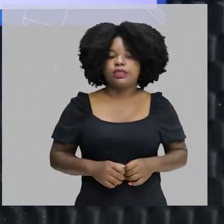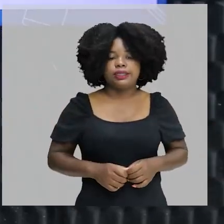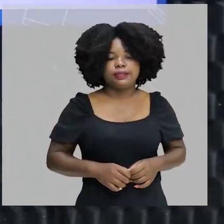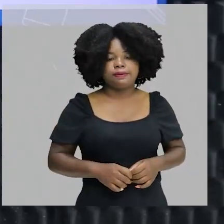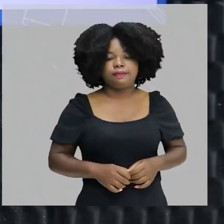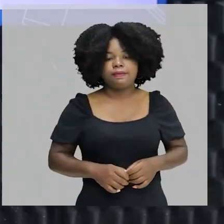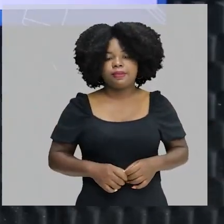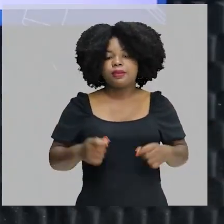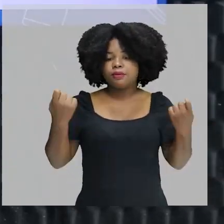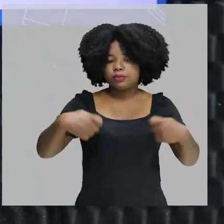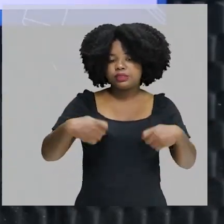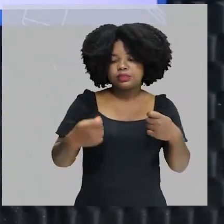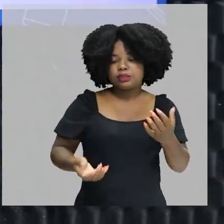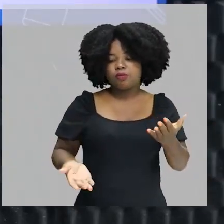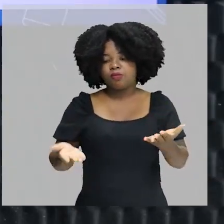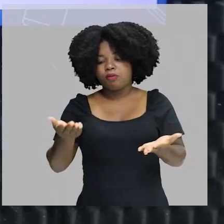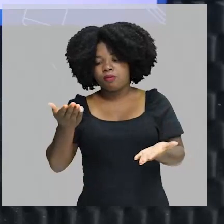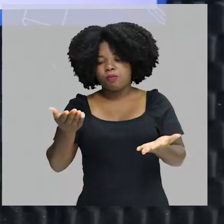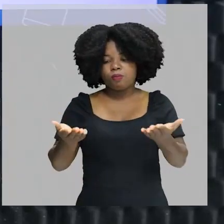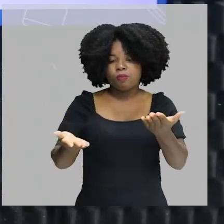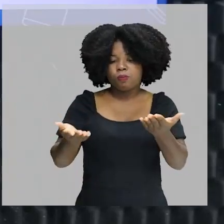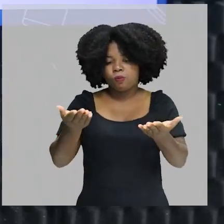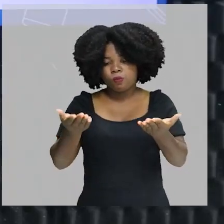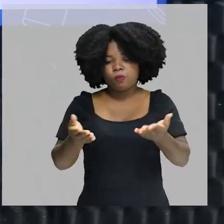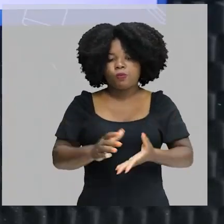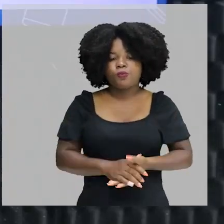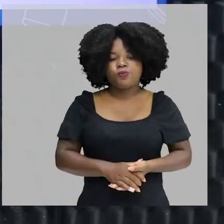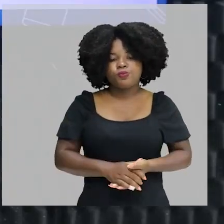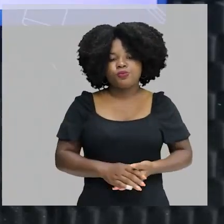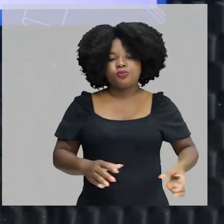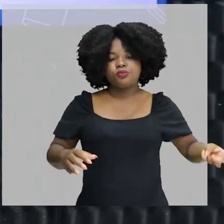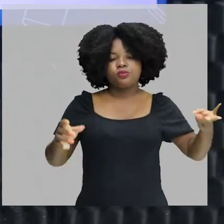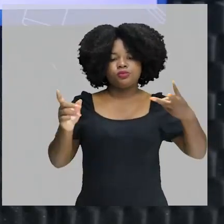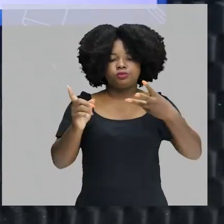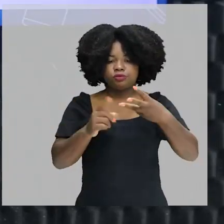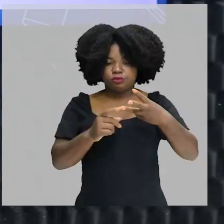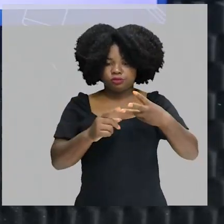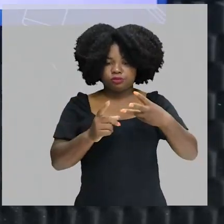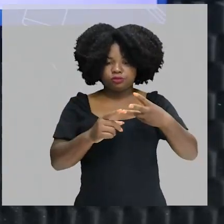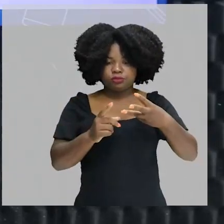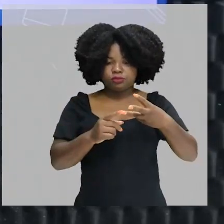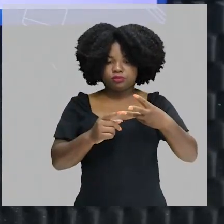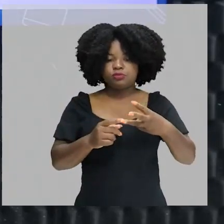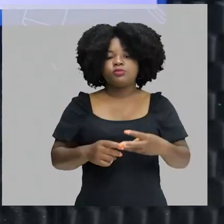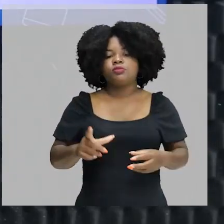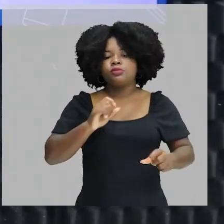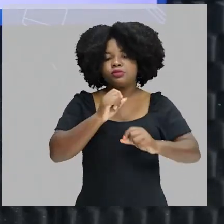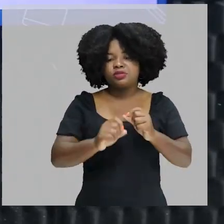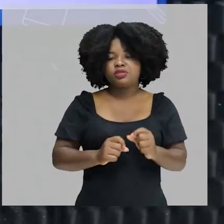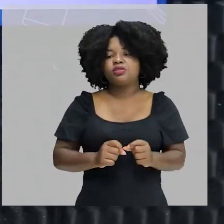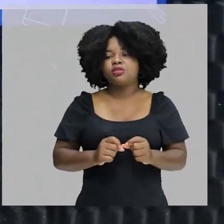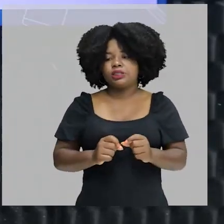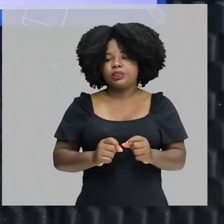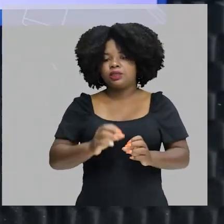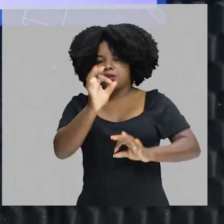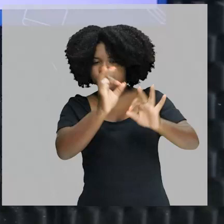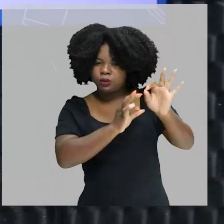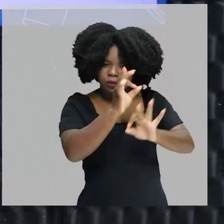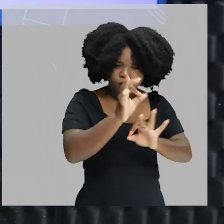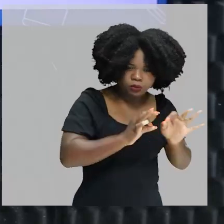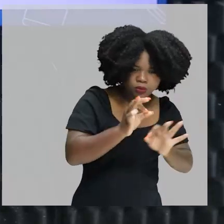os coeficientes, ou seja, fazer o balanceamento. E por fim, nós vamos estabelecer uma regra de